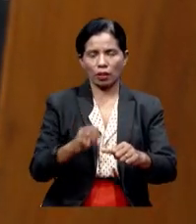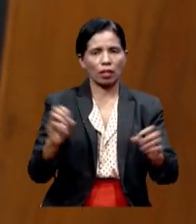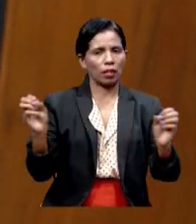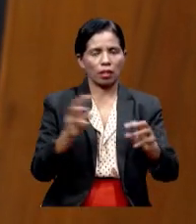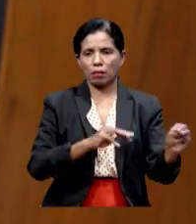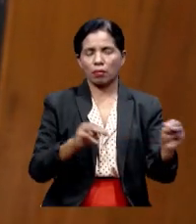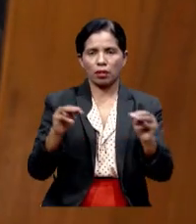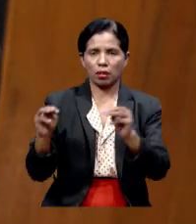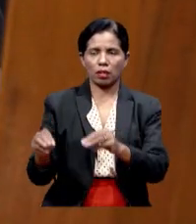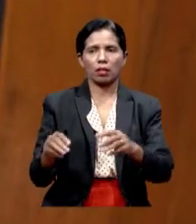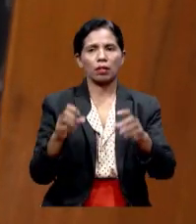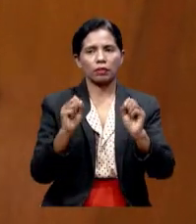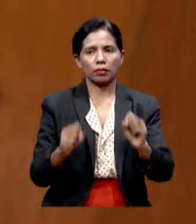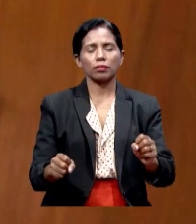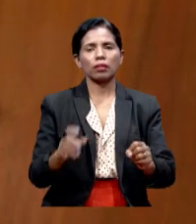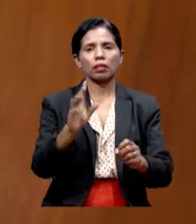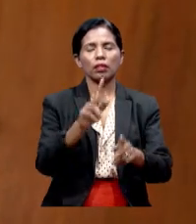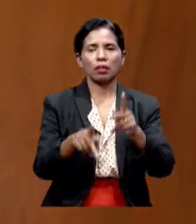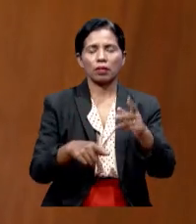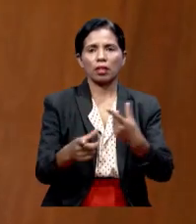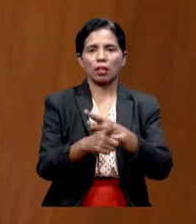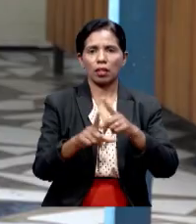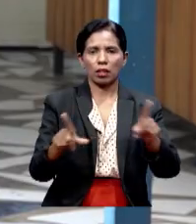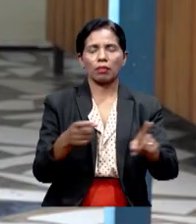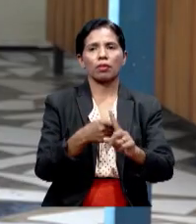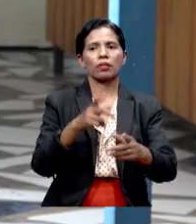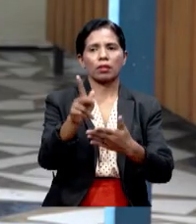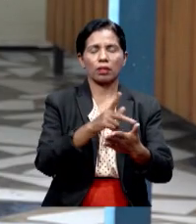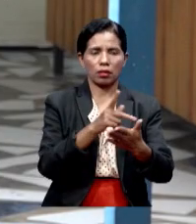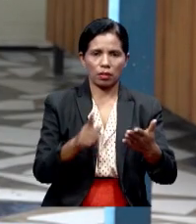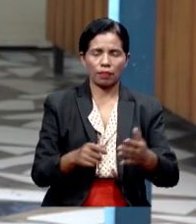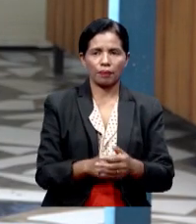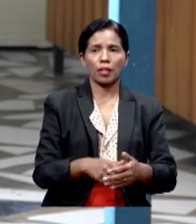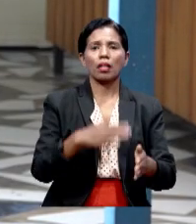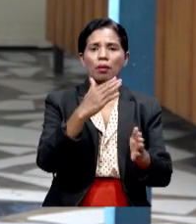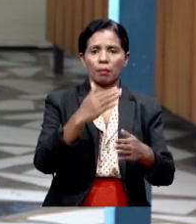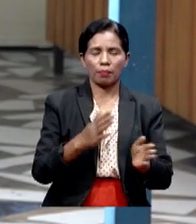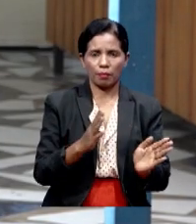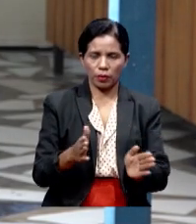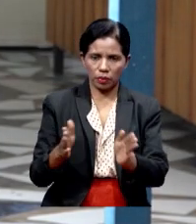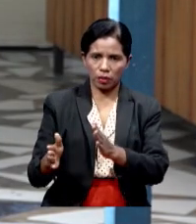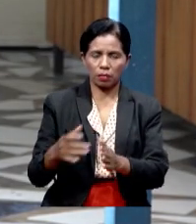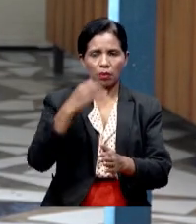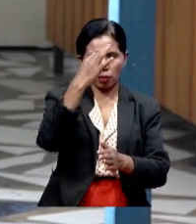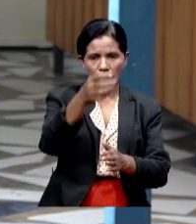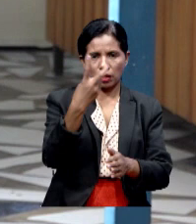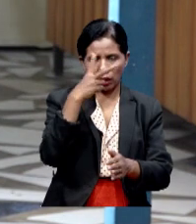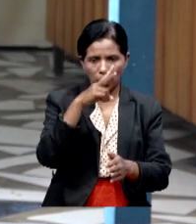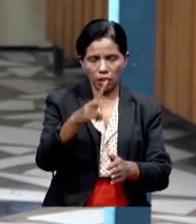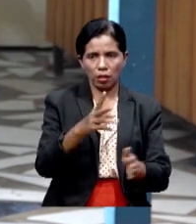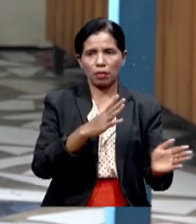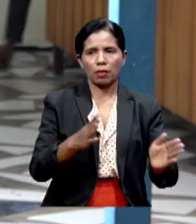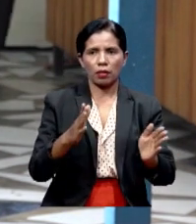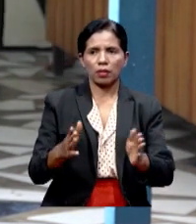mudança, possibilidade de a cliente ser livre de crime. E processo vai hoje, a nessa onde calam está areia, processo